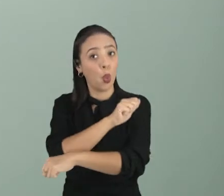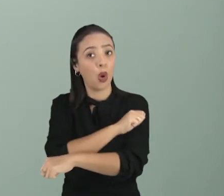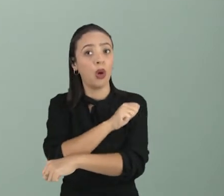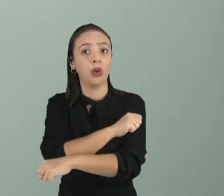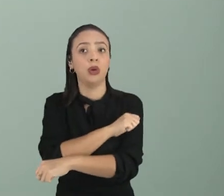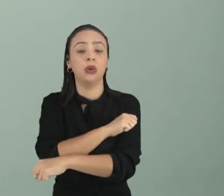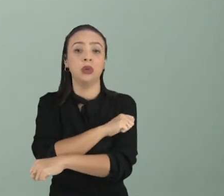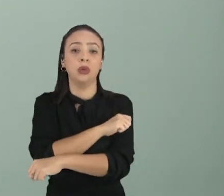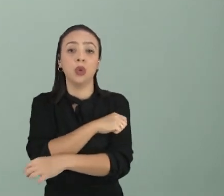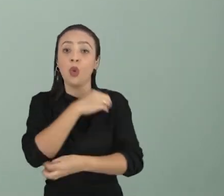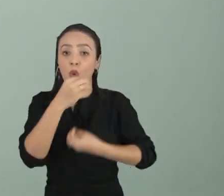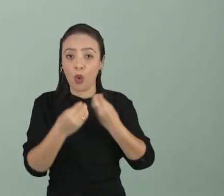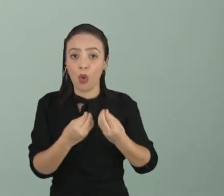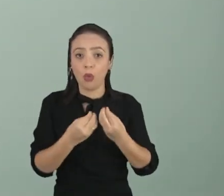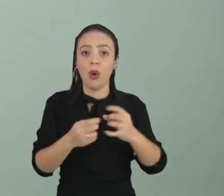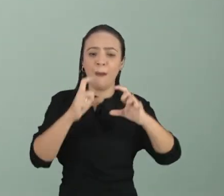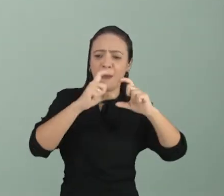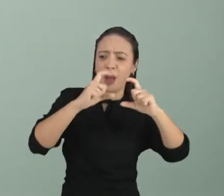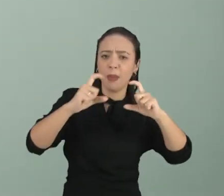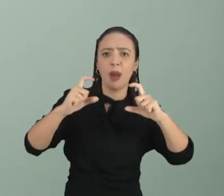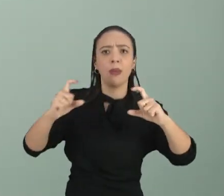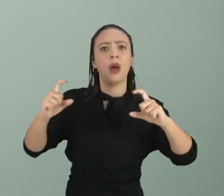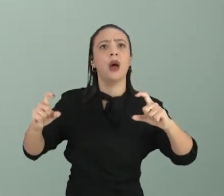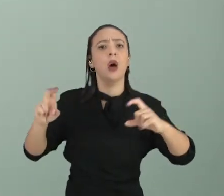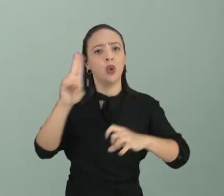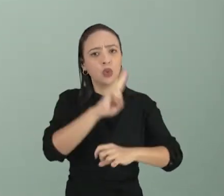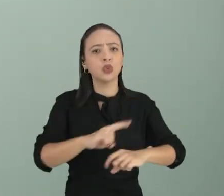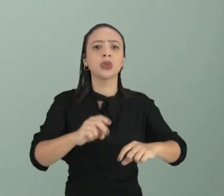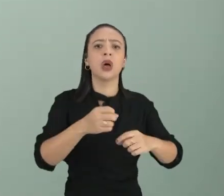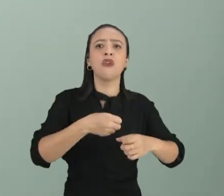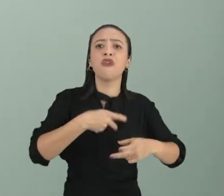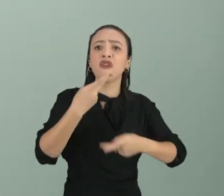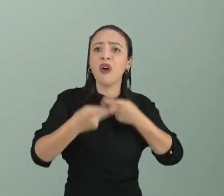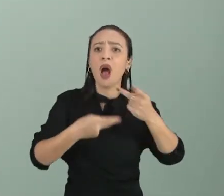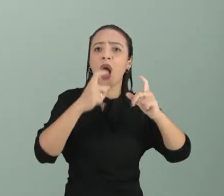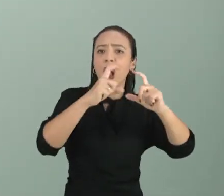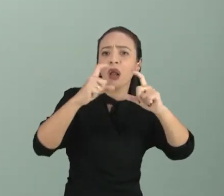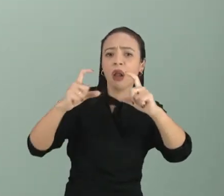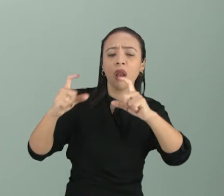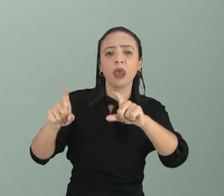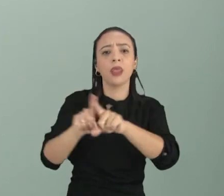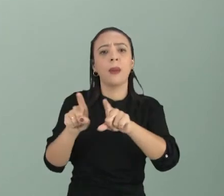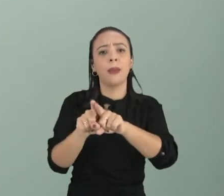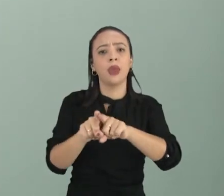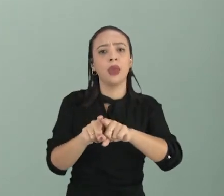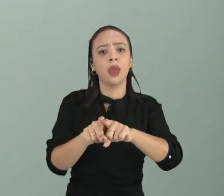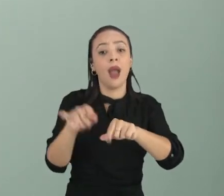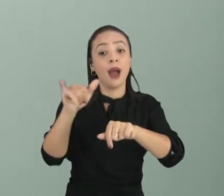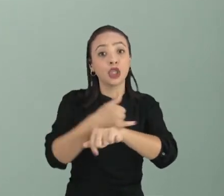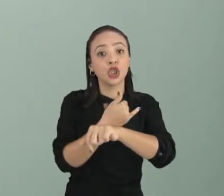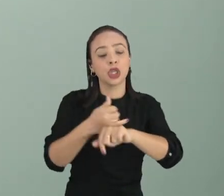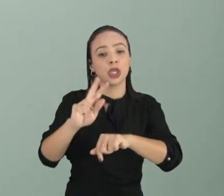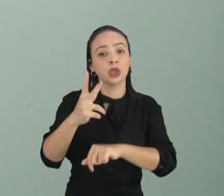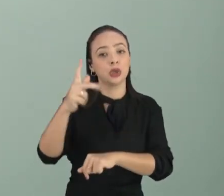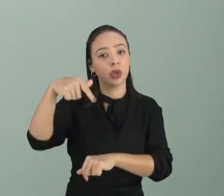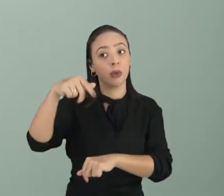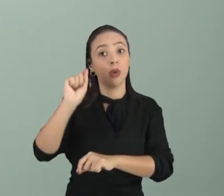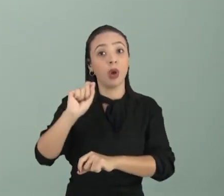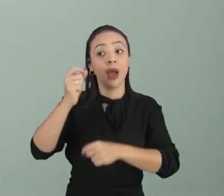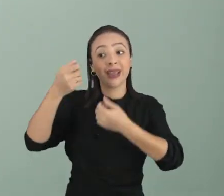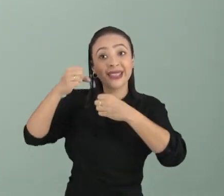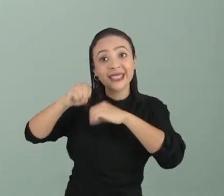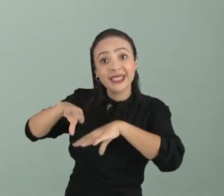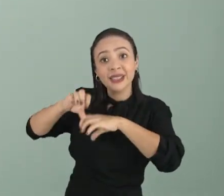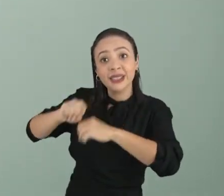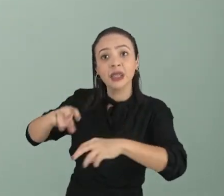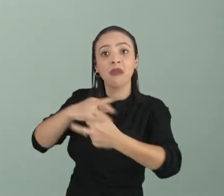né, em forma de quadros, usando balões, usando o formato de HQ para ensinar as